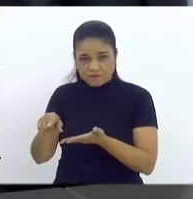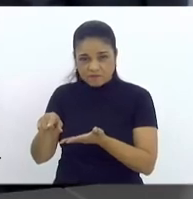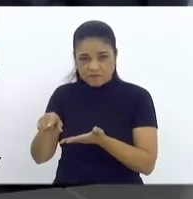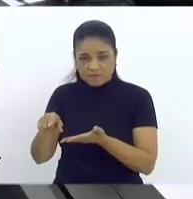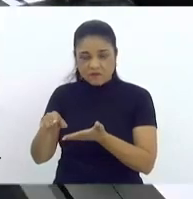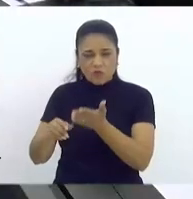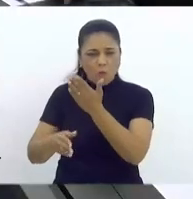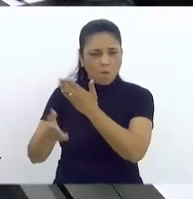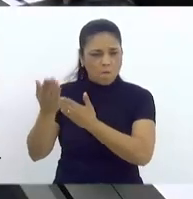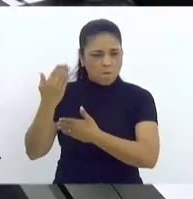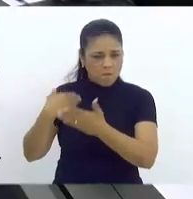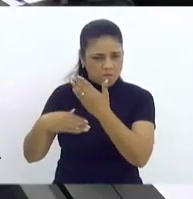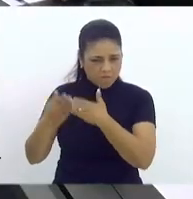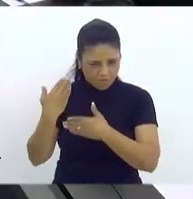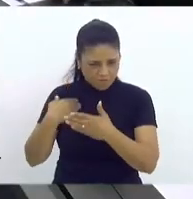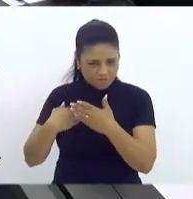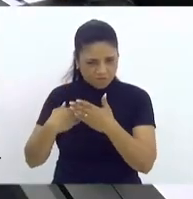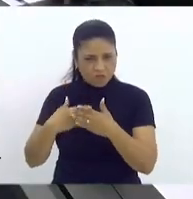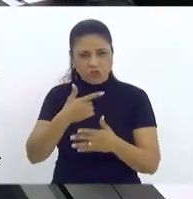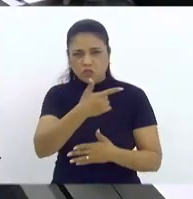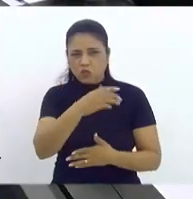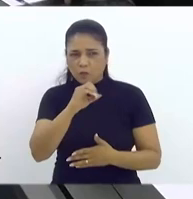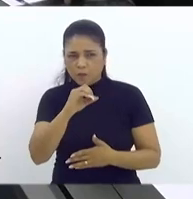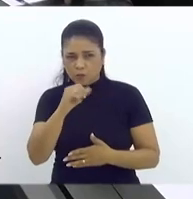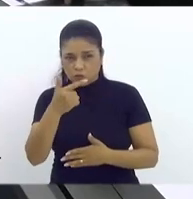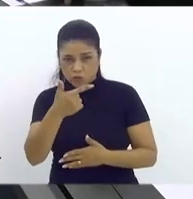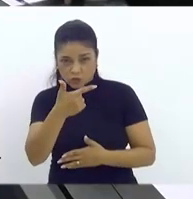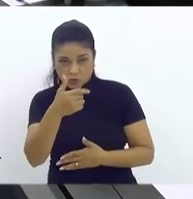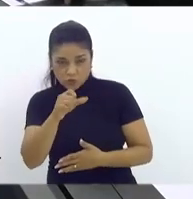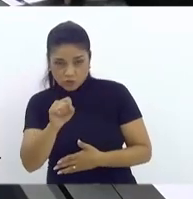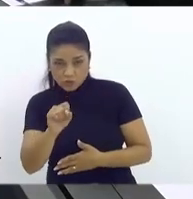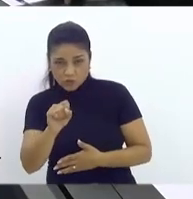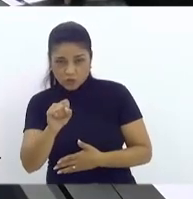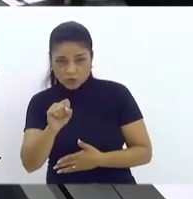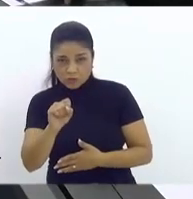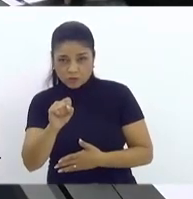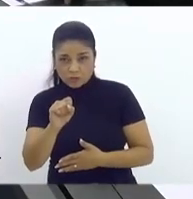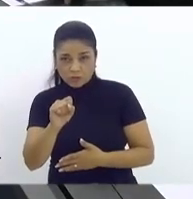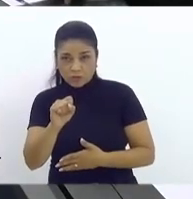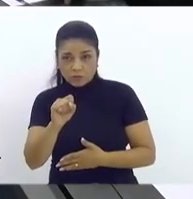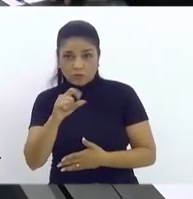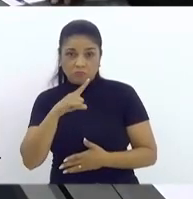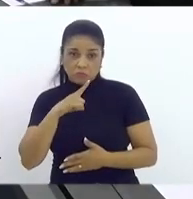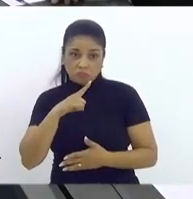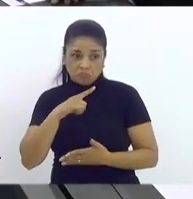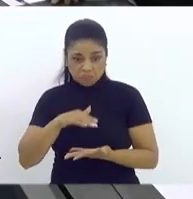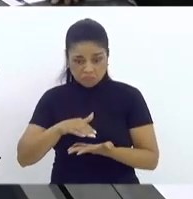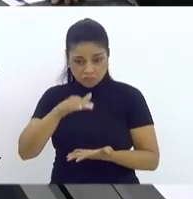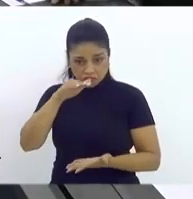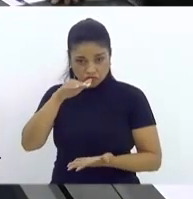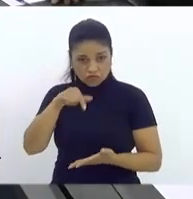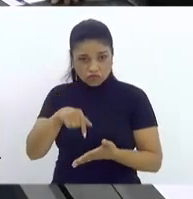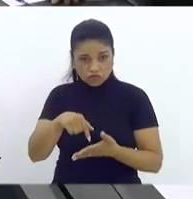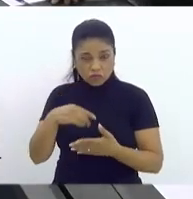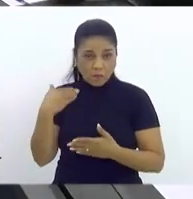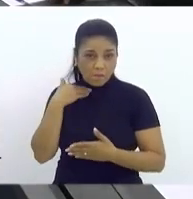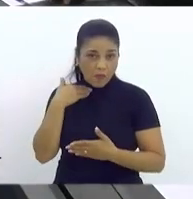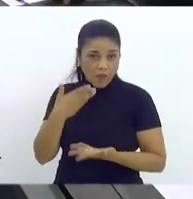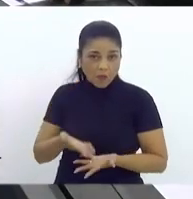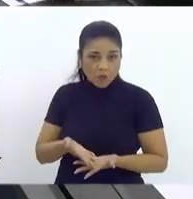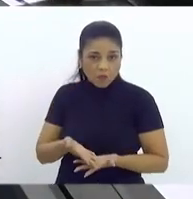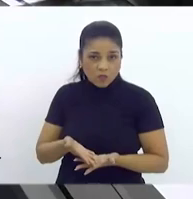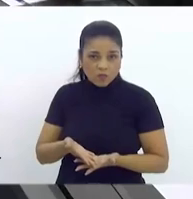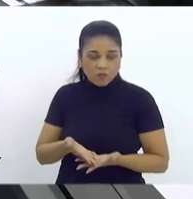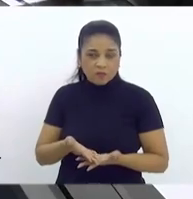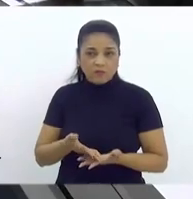retroativamente em 2018, antes que não tenha mais dinheiro dentro do cofre, né? Porque senão ficar levando só para lá, né, o